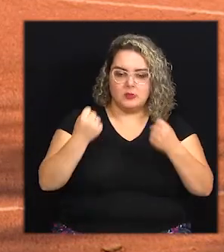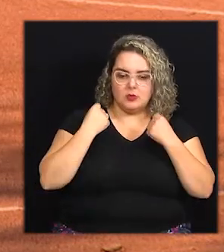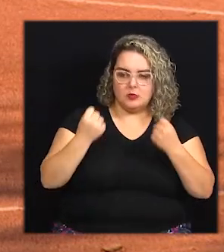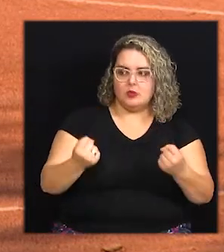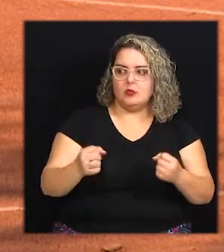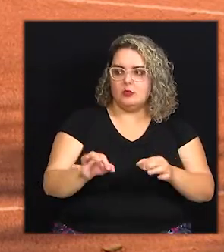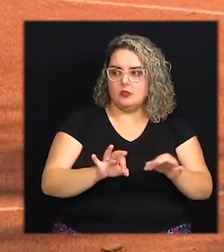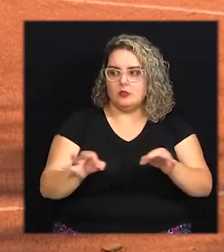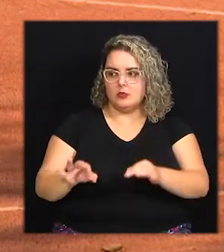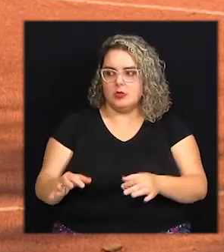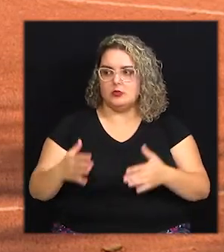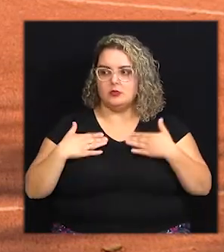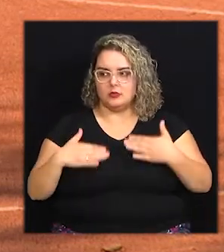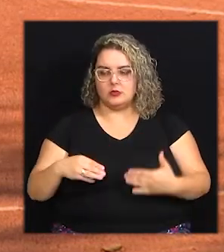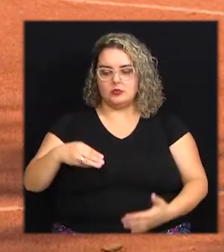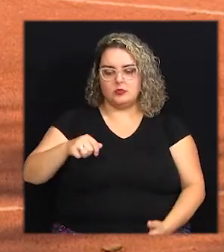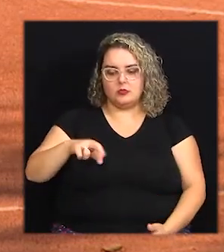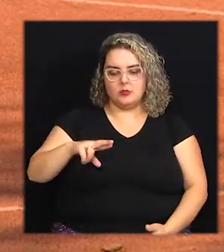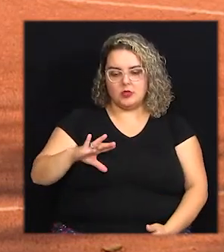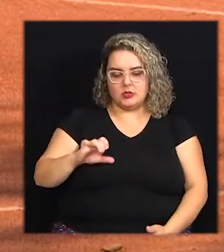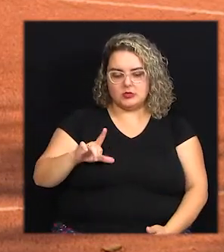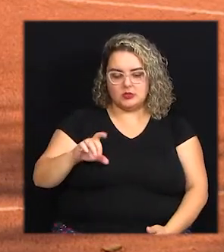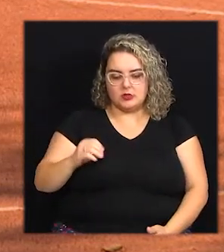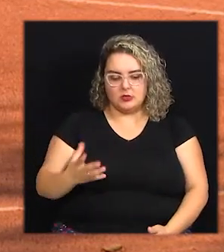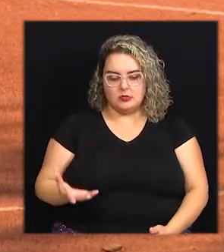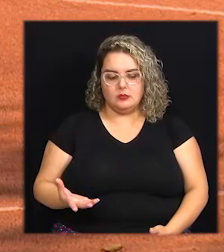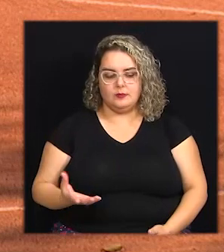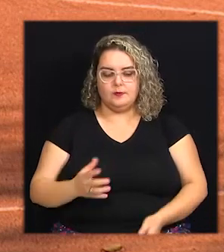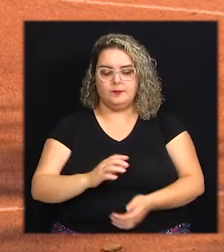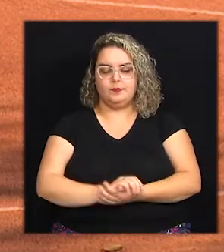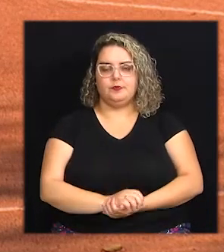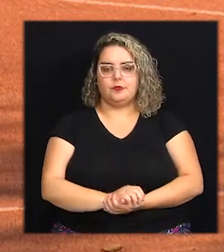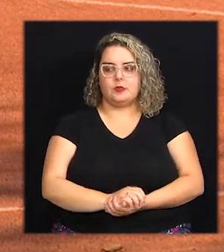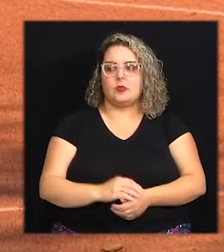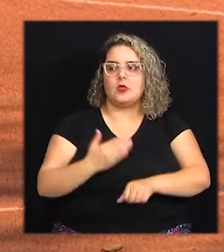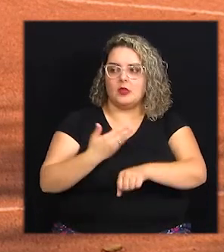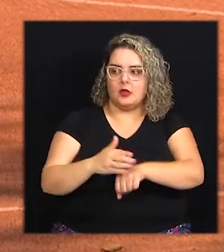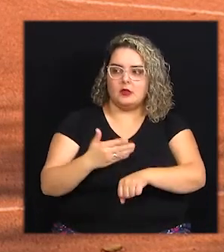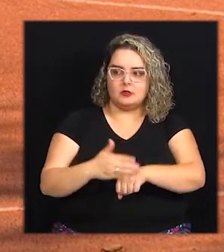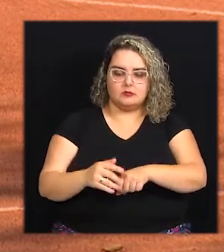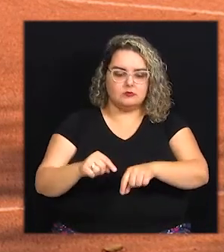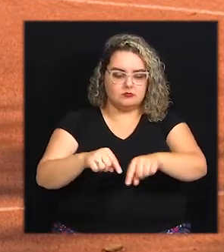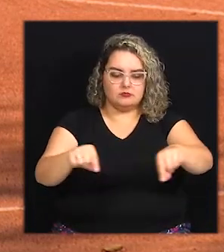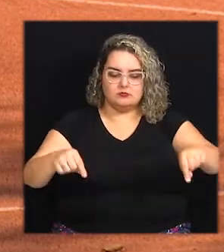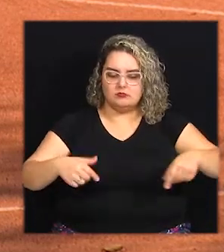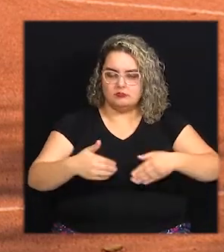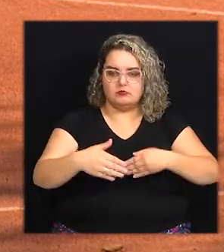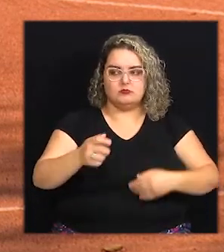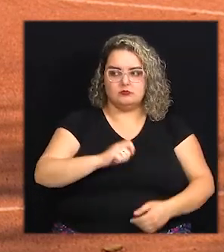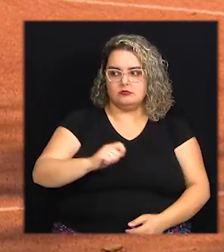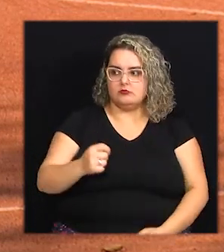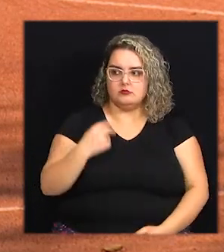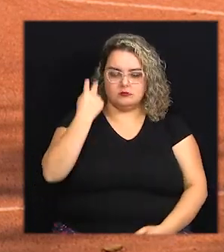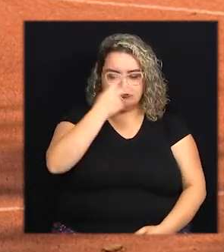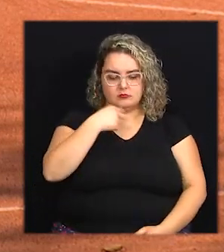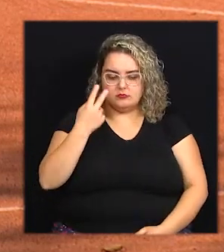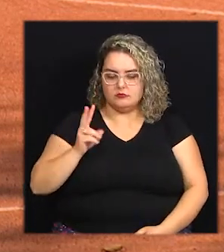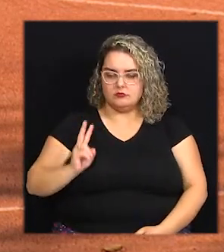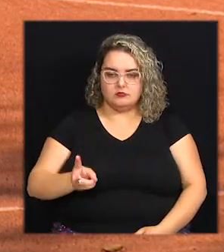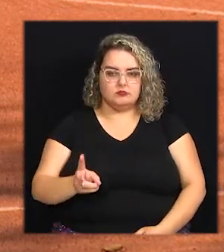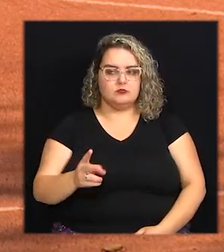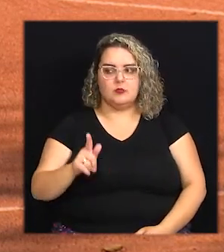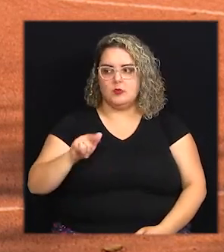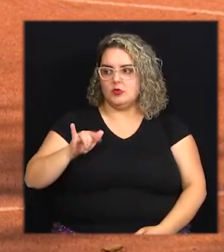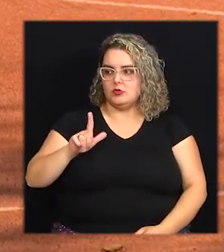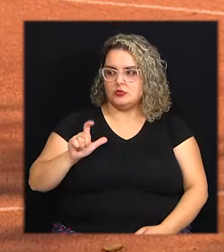com o meu preparador físico, Marcelo. E treino de quadra essas 2 horas, sempre com